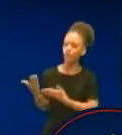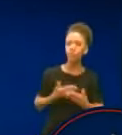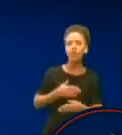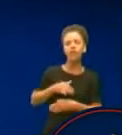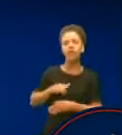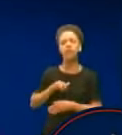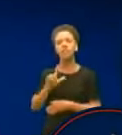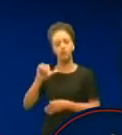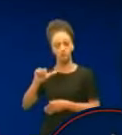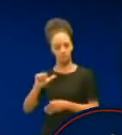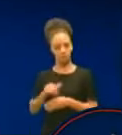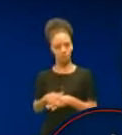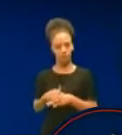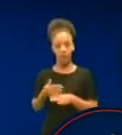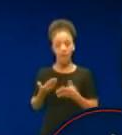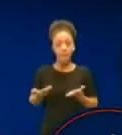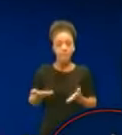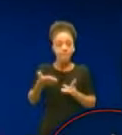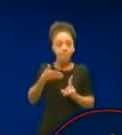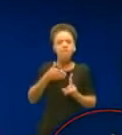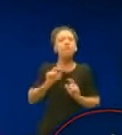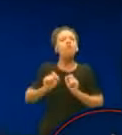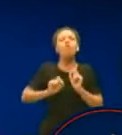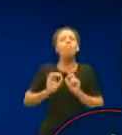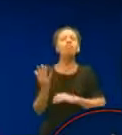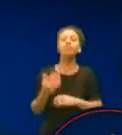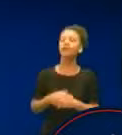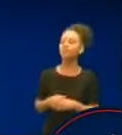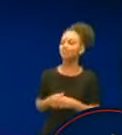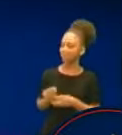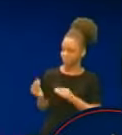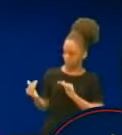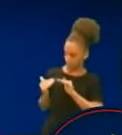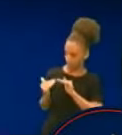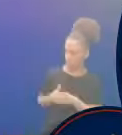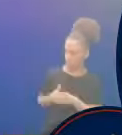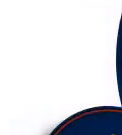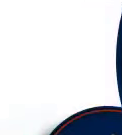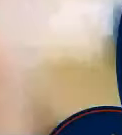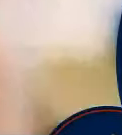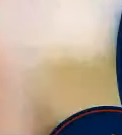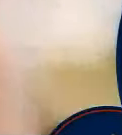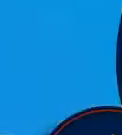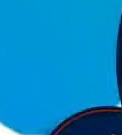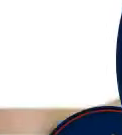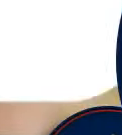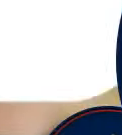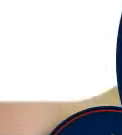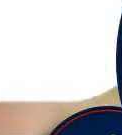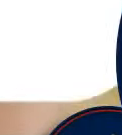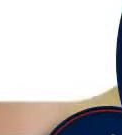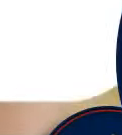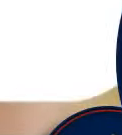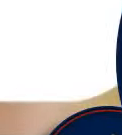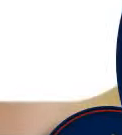está sempre no centro Eles do negócio. Eles estão apelando forte para a inclusão, mesmo, Ilka, hein, social. Seja muito bem-vinda. Não é algo ruim, né? Você tem esse